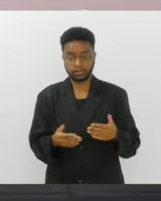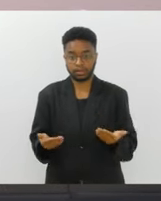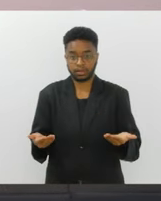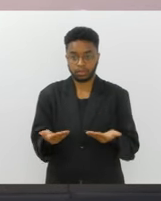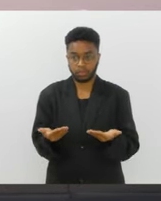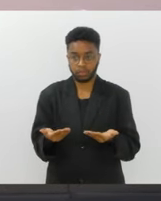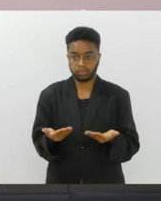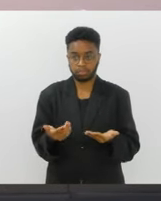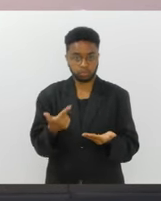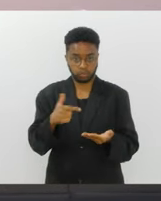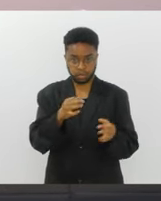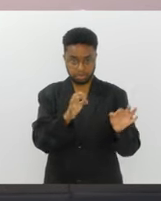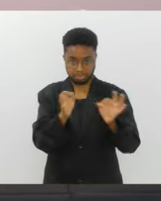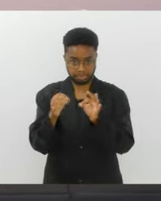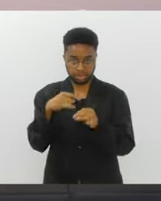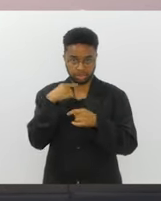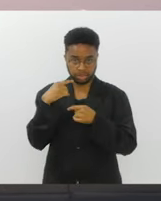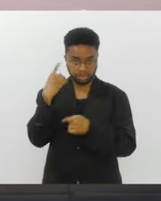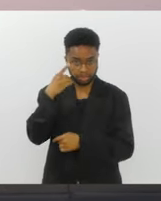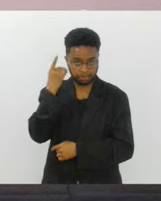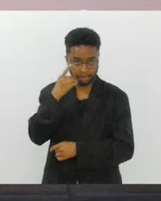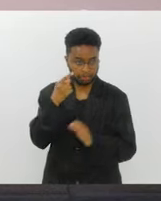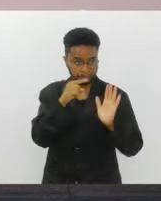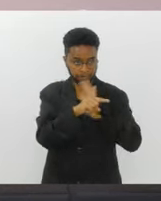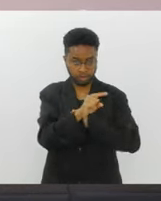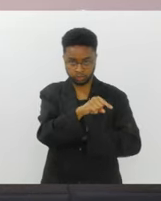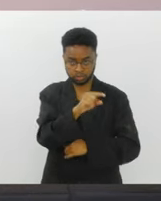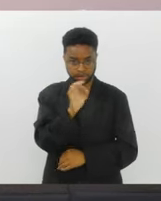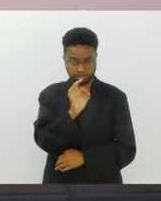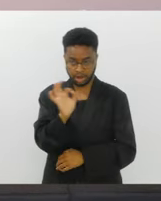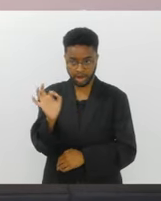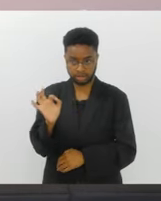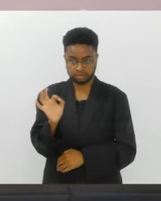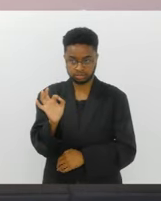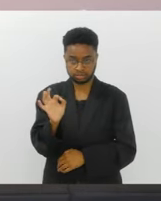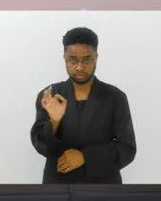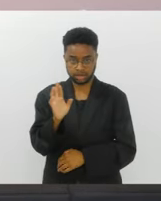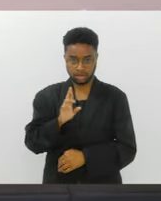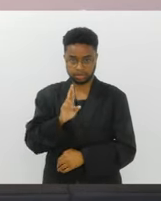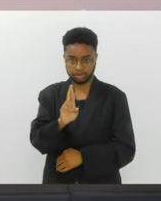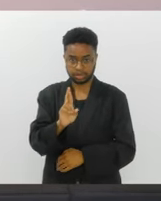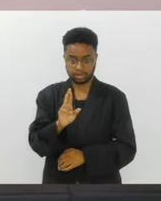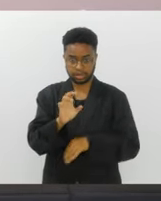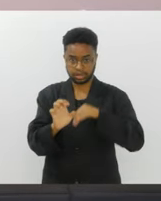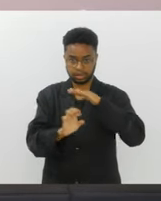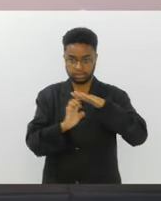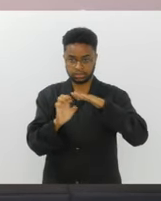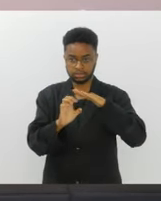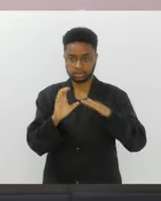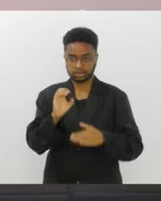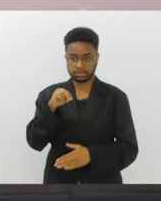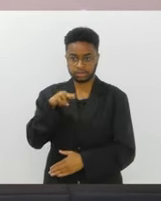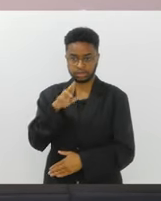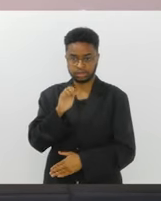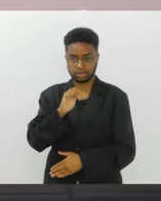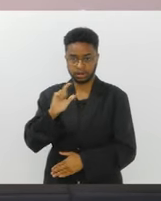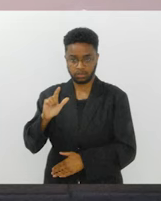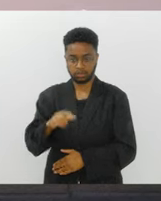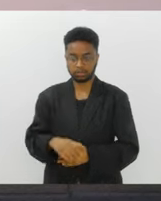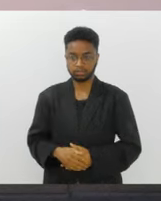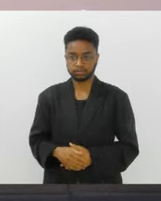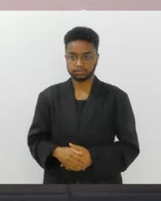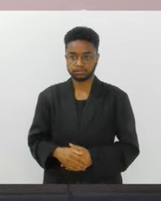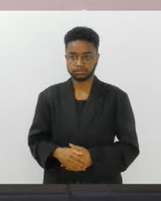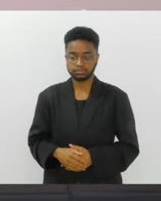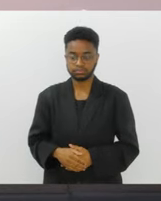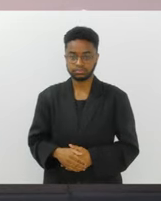se não tem mais nenhum deputado para perguntar ao representante da central... Deputado Luiz Paulo, desculpe interromper. Eu devolvo a